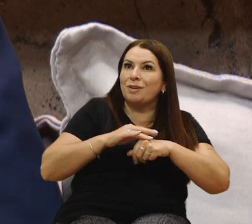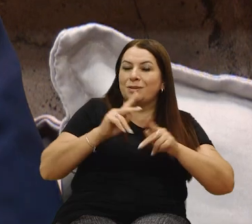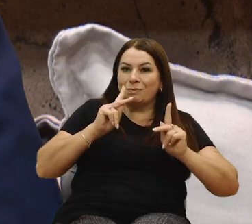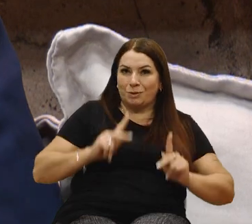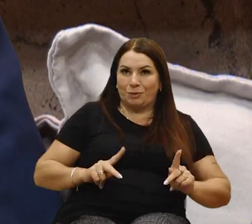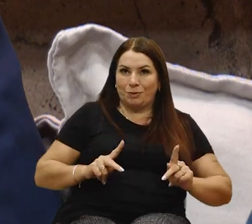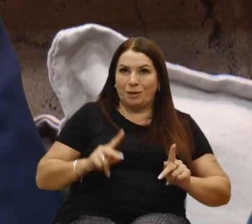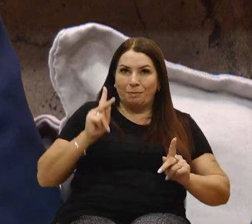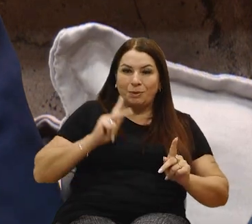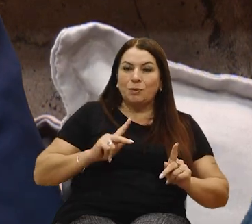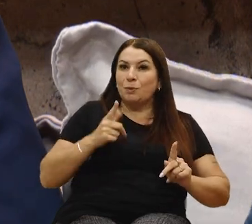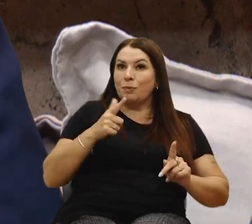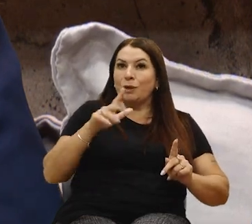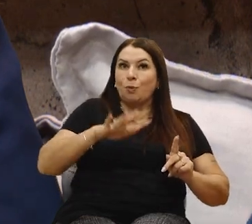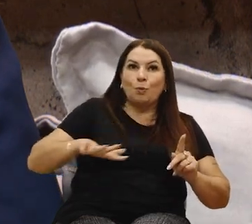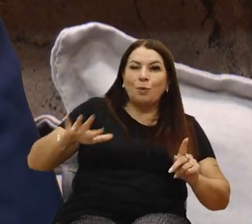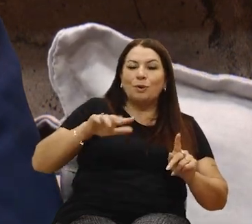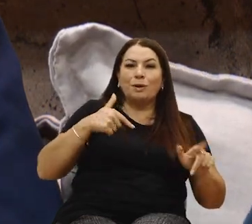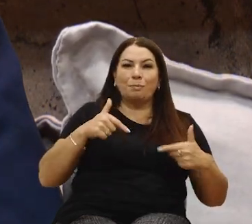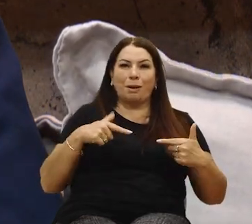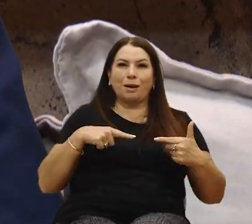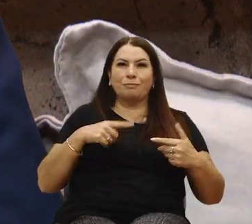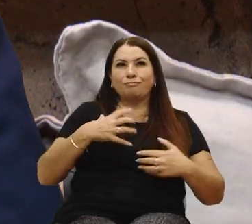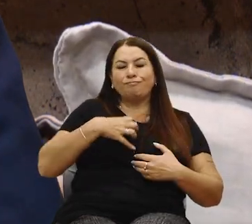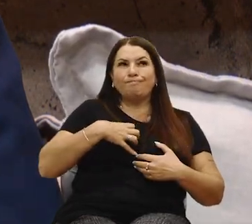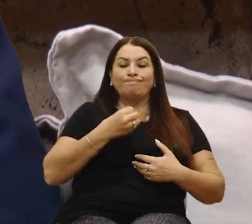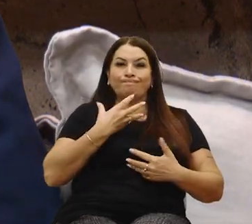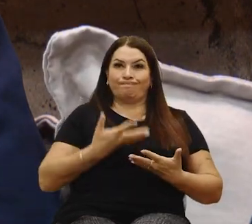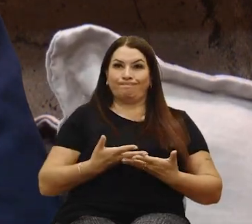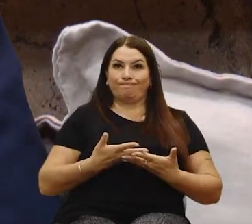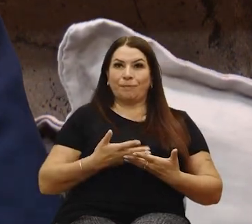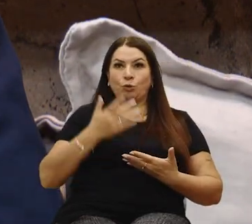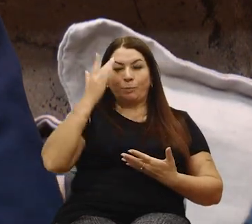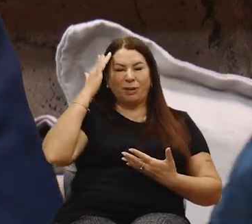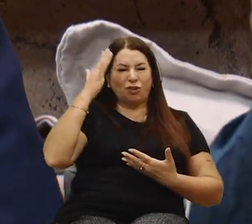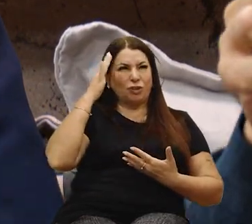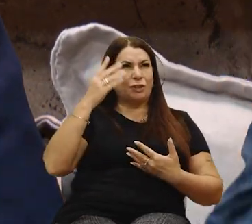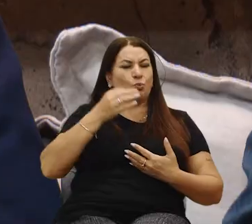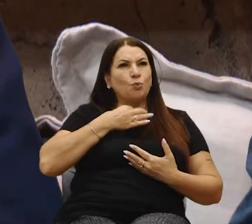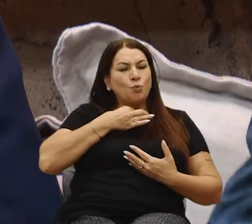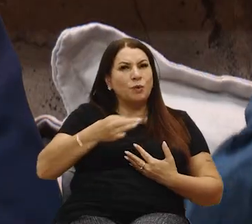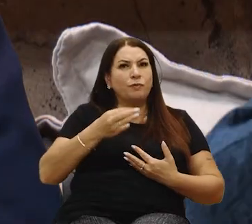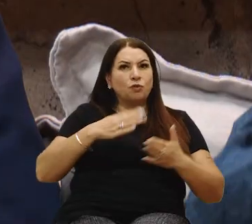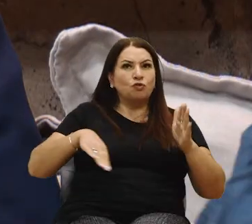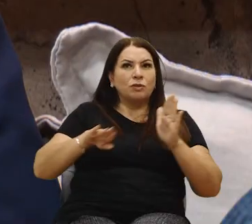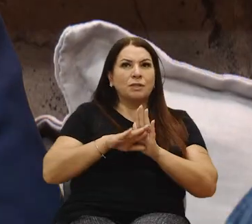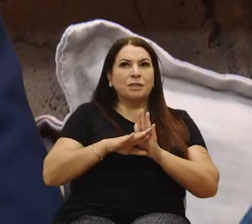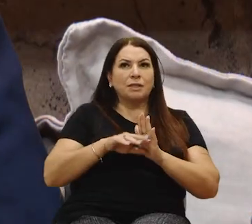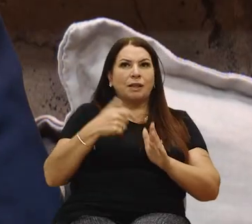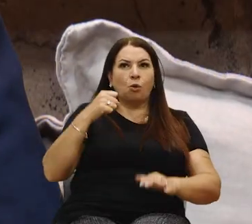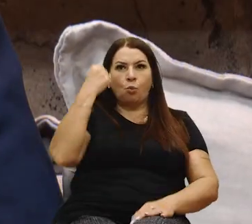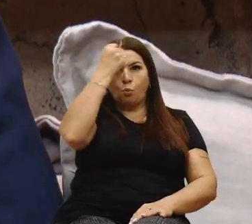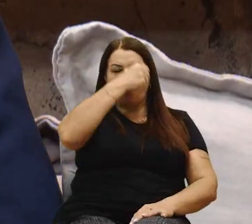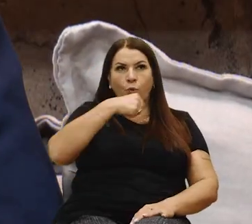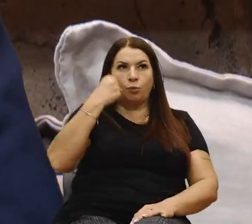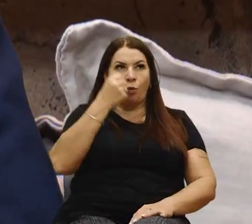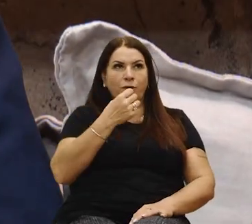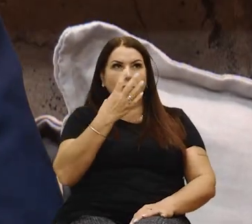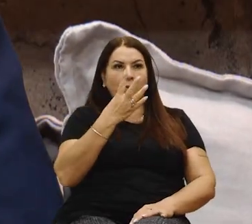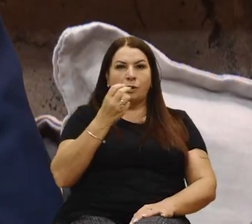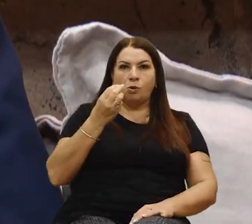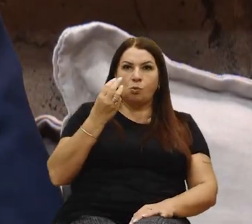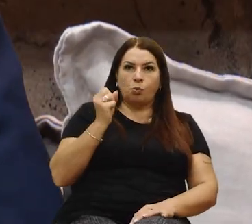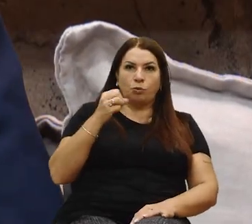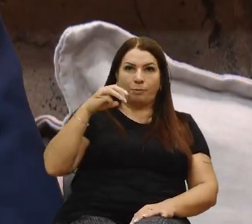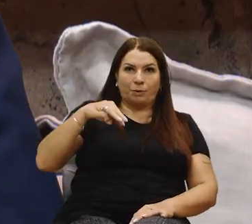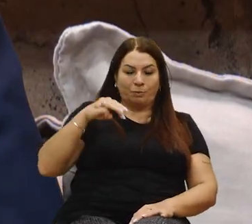pessoas. É a pessoa não ter um ambiente de trabalho onde ela se sinta bem. Tu imagina o inferno que é tu chegar num lugar e trabalhar 8 horas e 48 minutos,